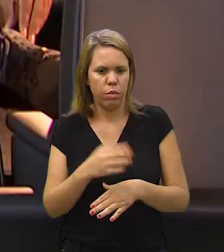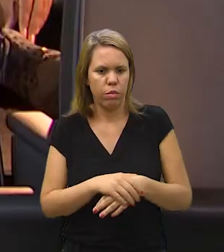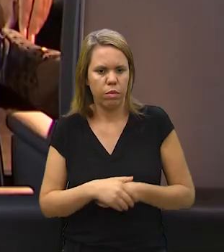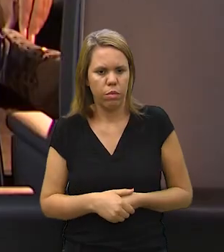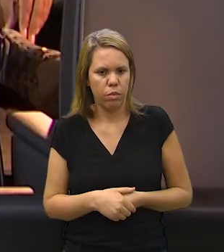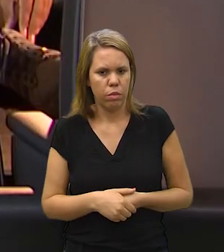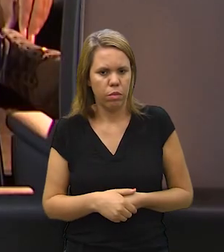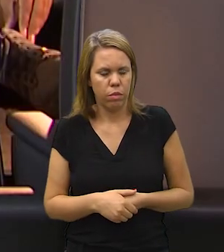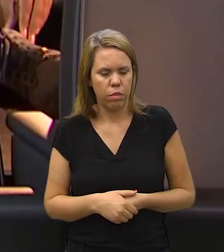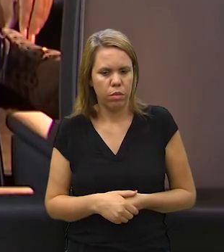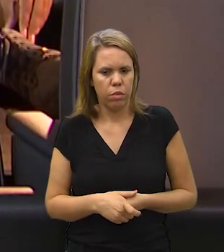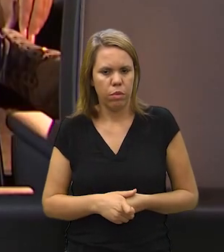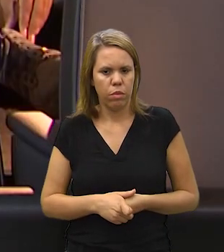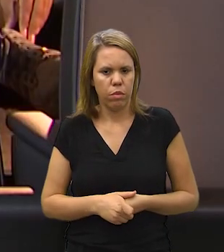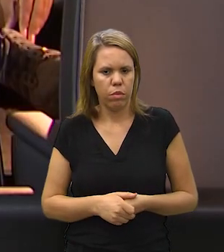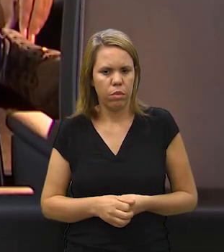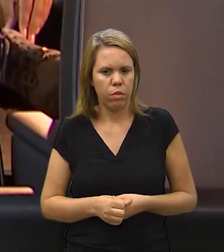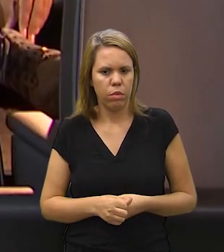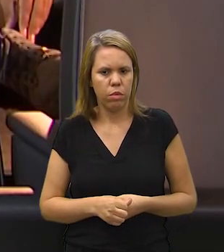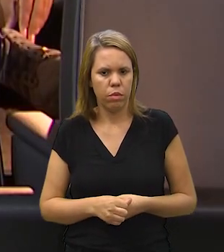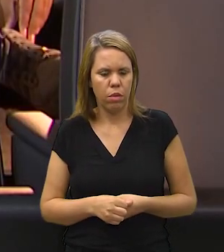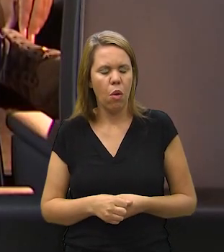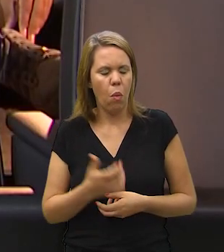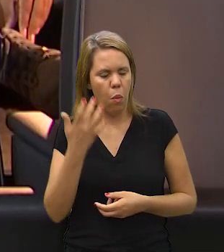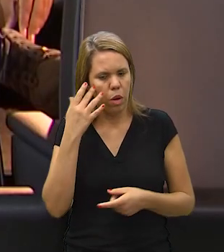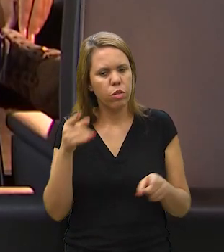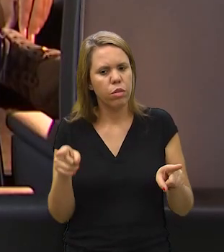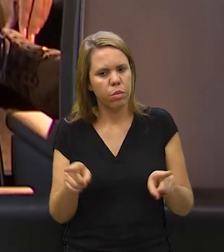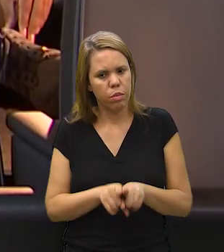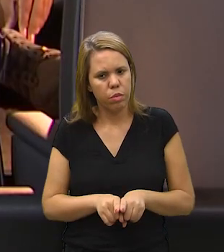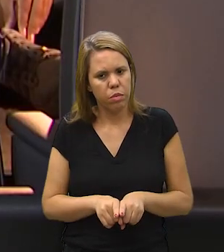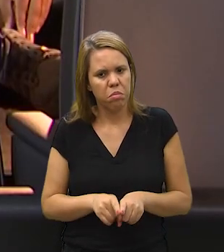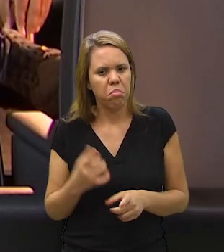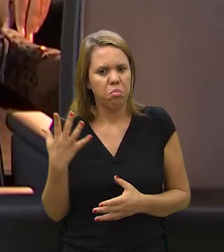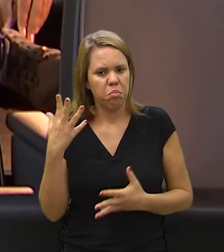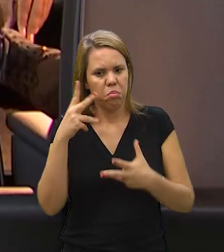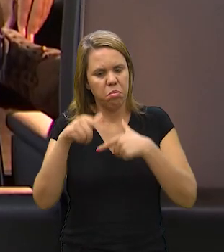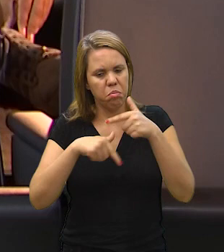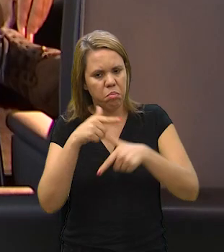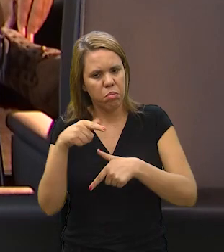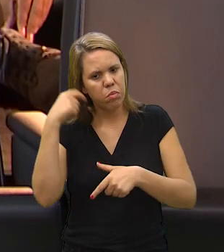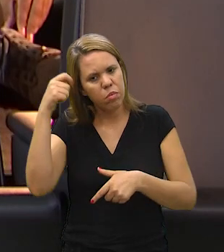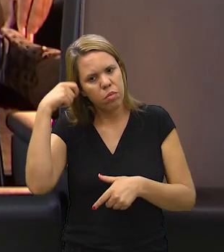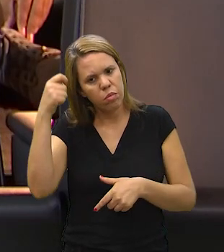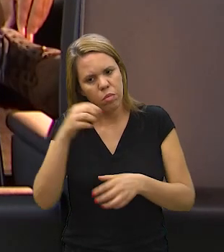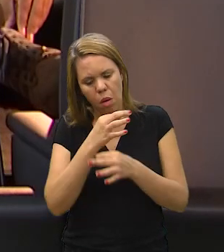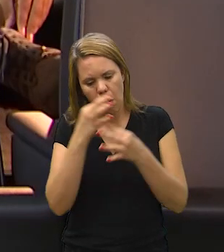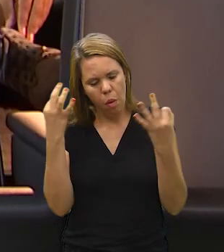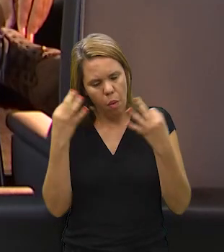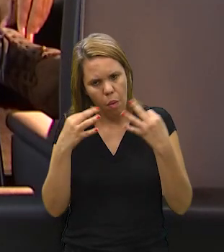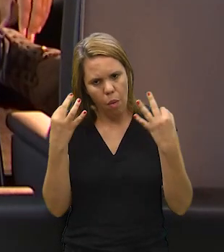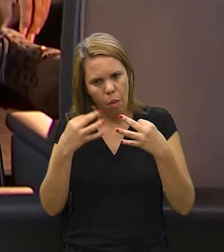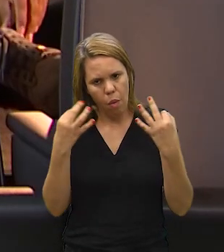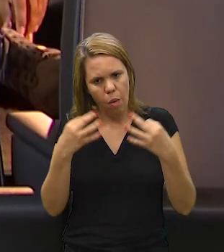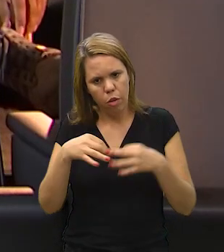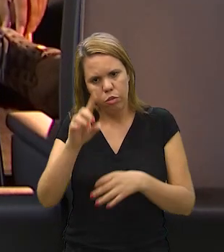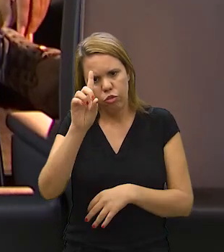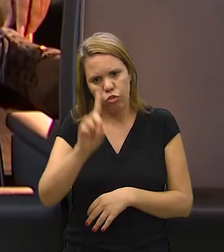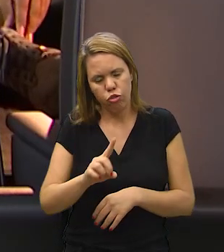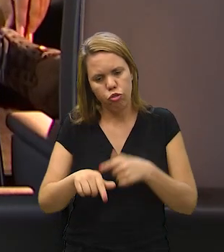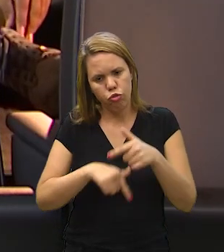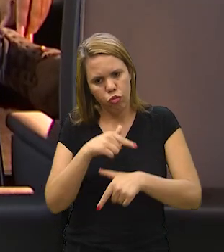aconteceu. E aí? Olha, eu acho também que ele tá muito bonito e o trabalho dos atores tá impecável. A